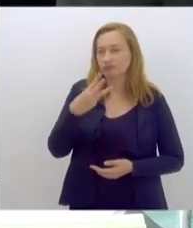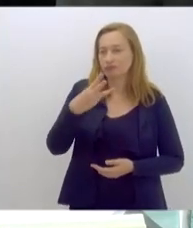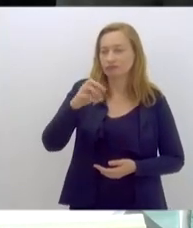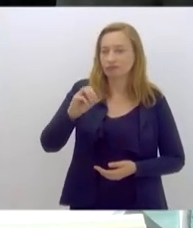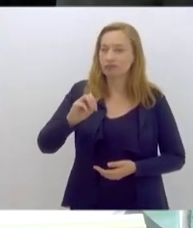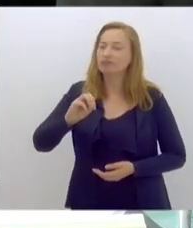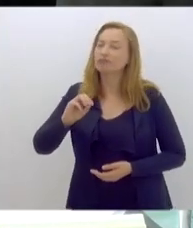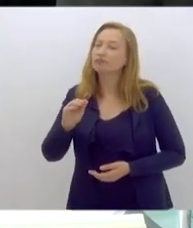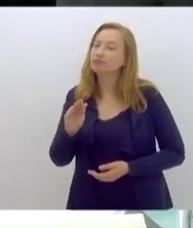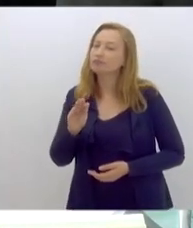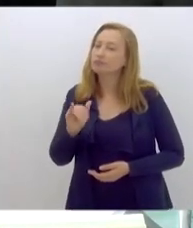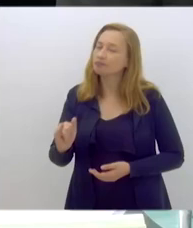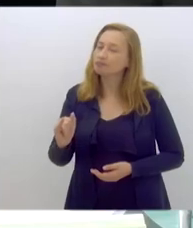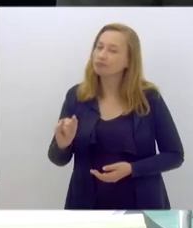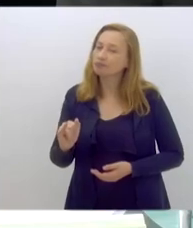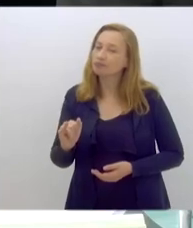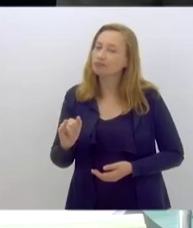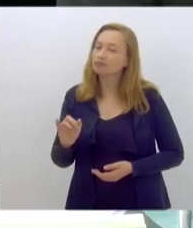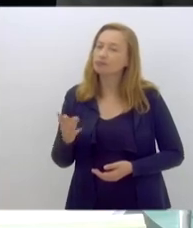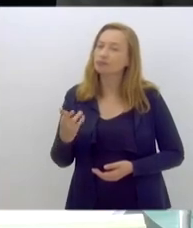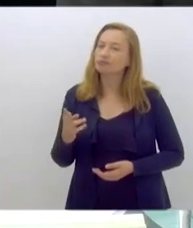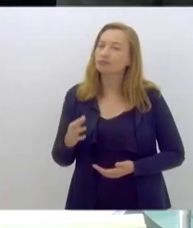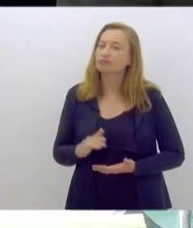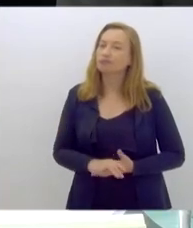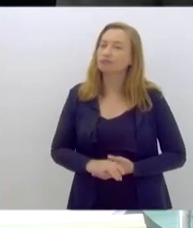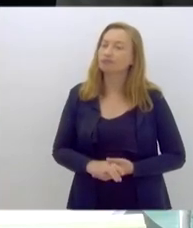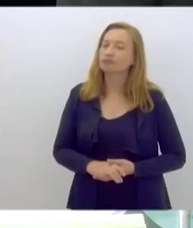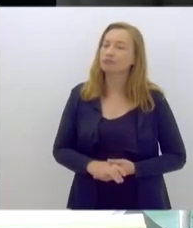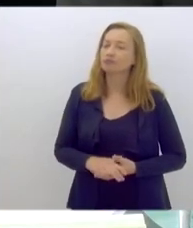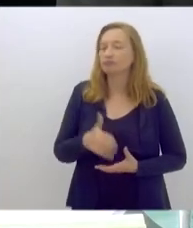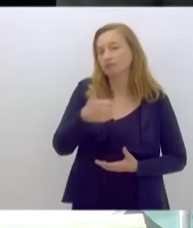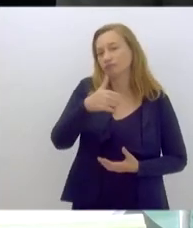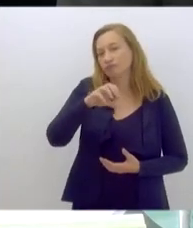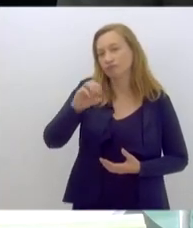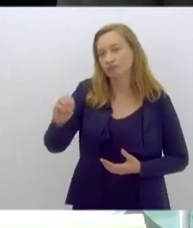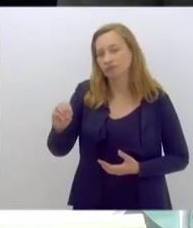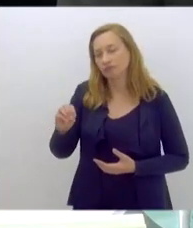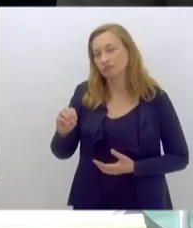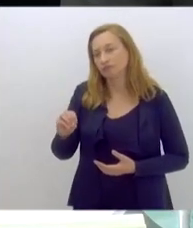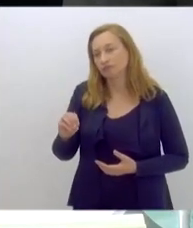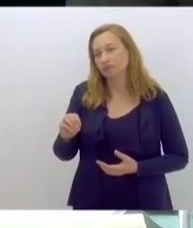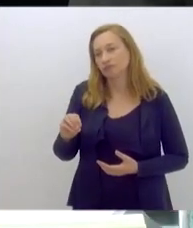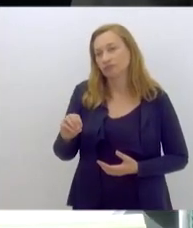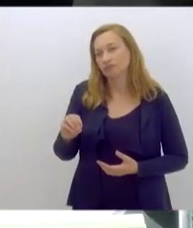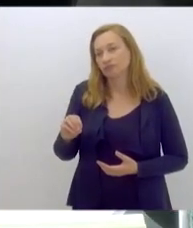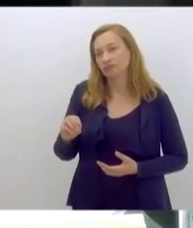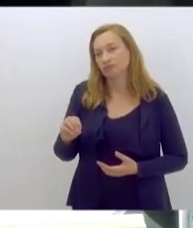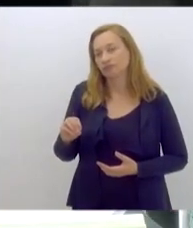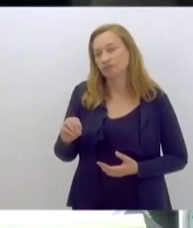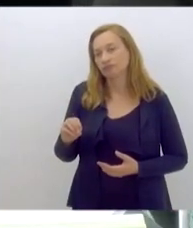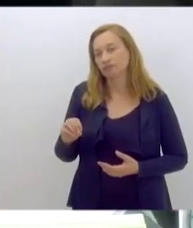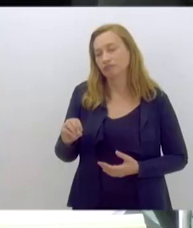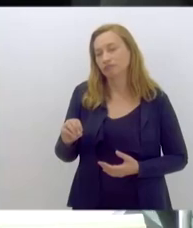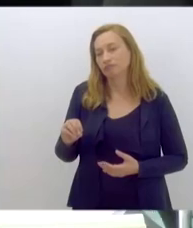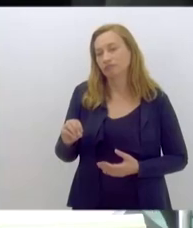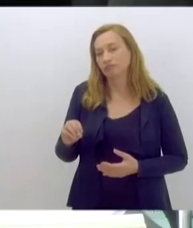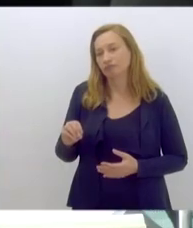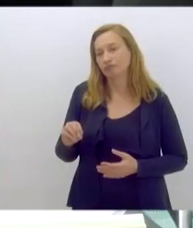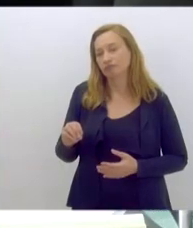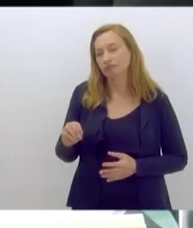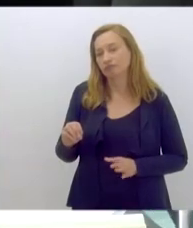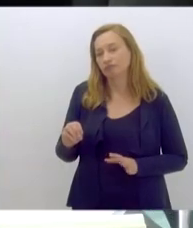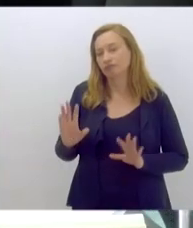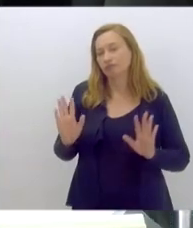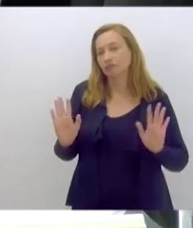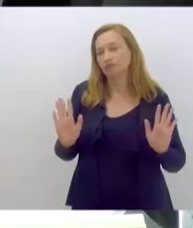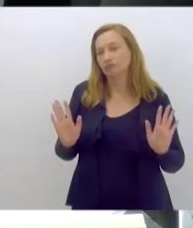bilhões e que vai deixar mim é sem previsão ou sem pelo menos proteção